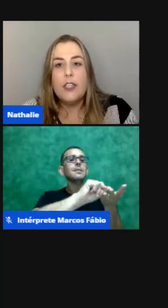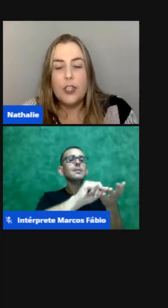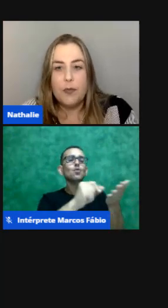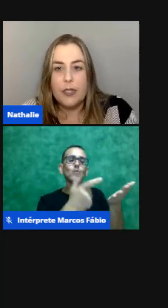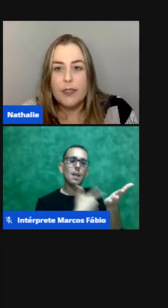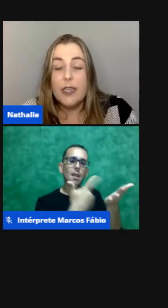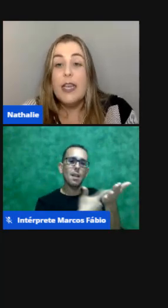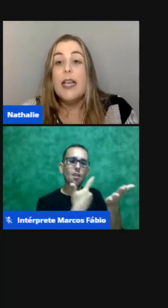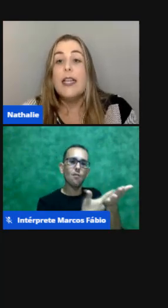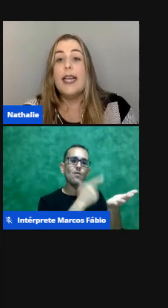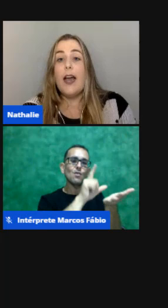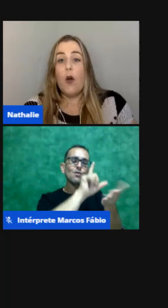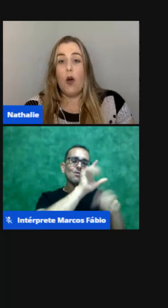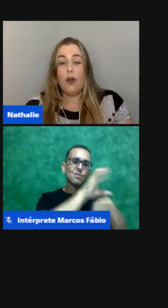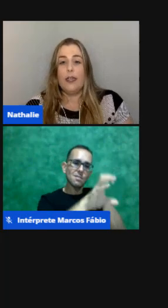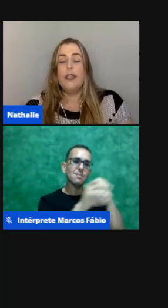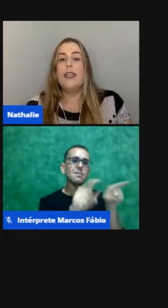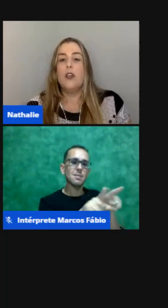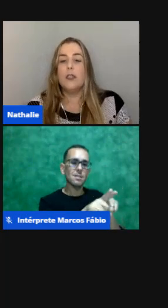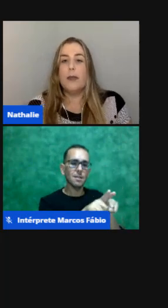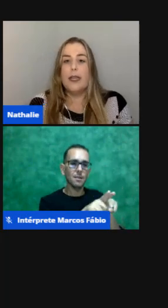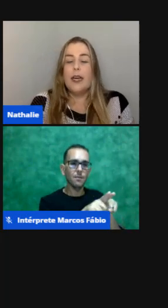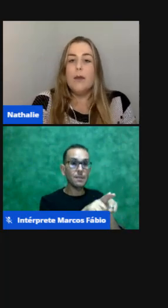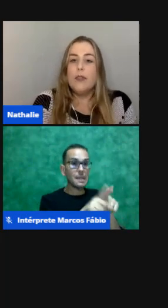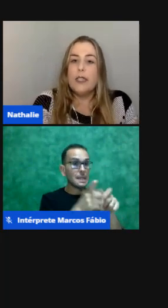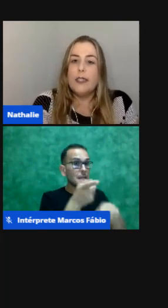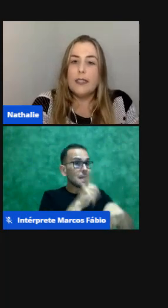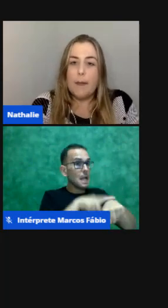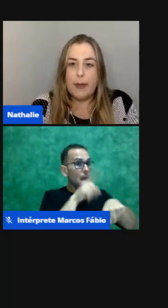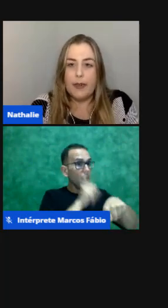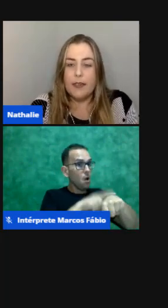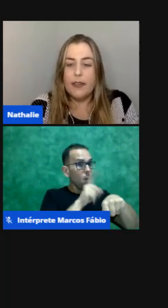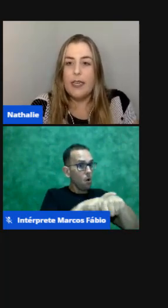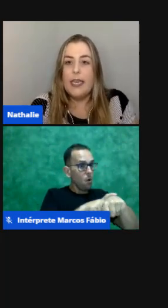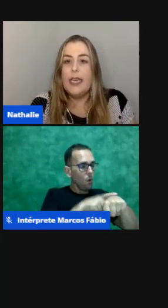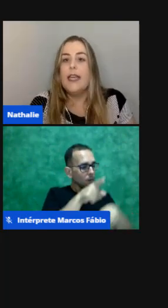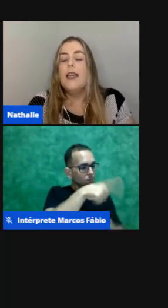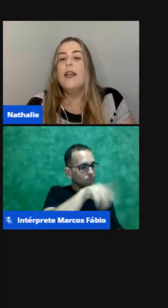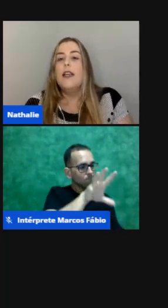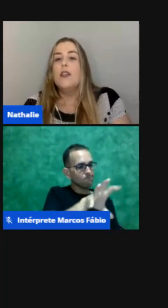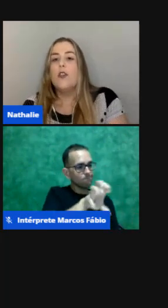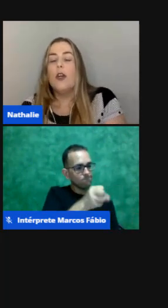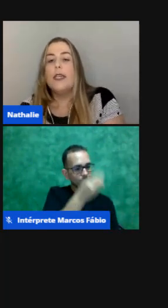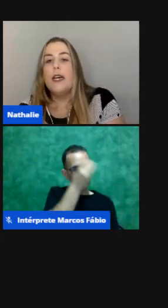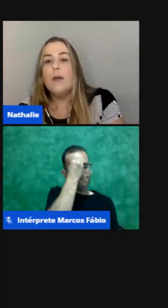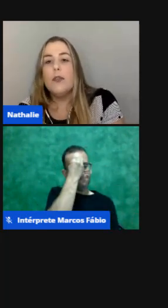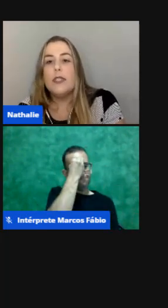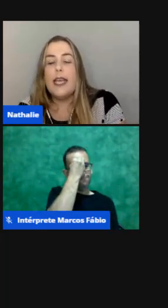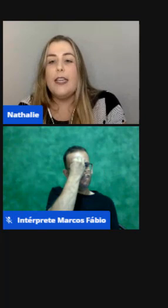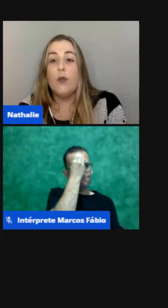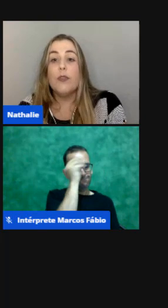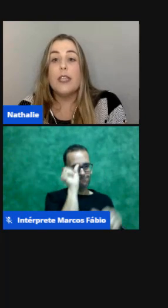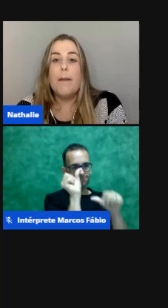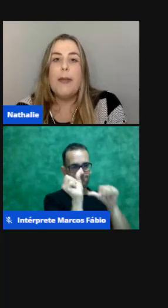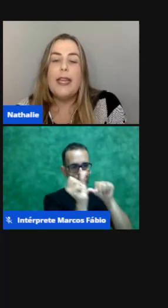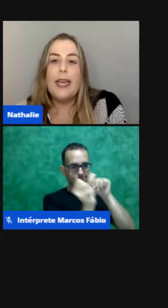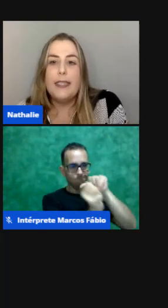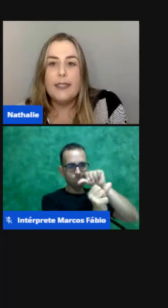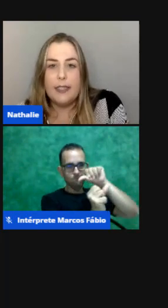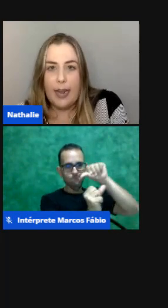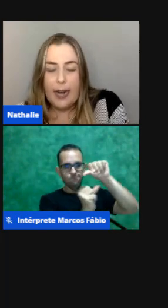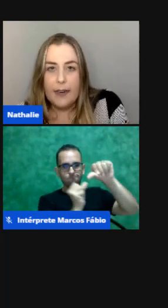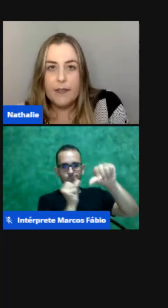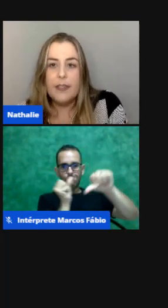revistas científicas. Na hora que nós pegamos esse saber e tornamos ele um saber